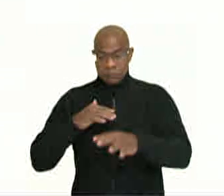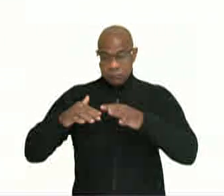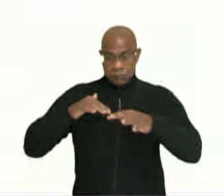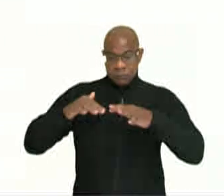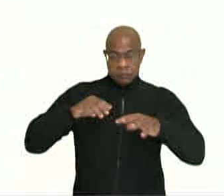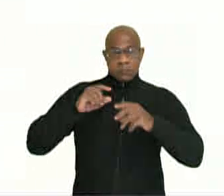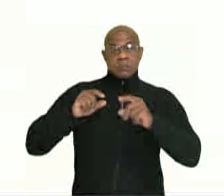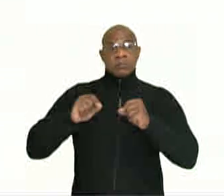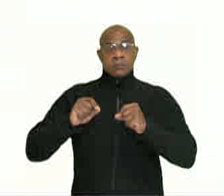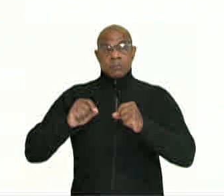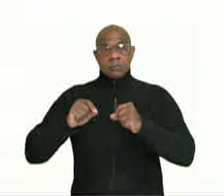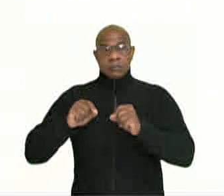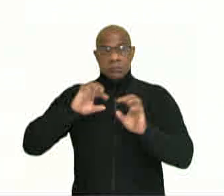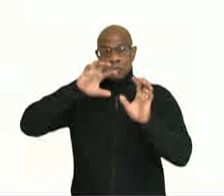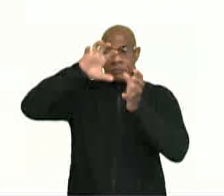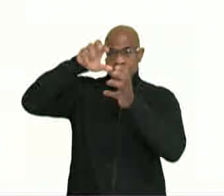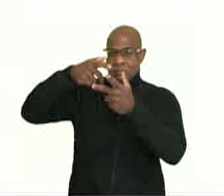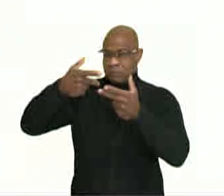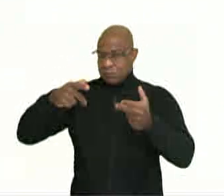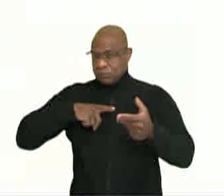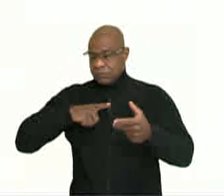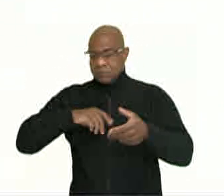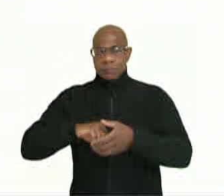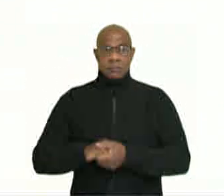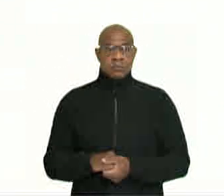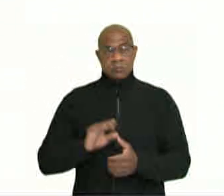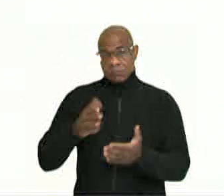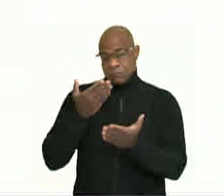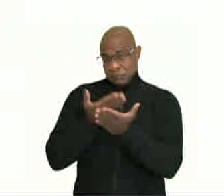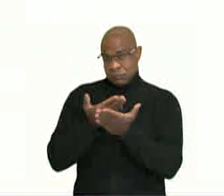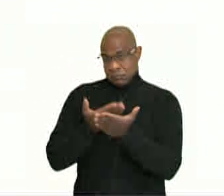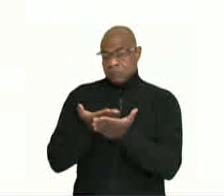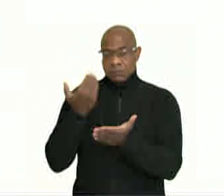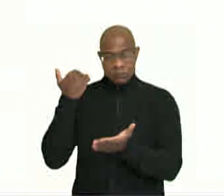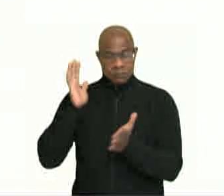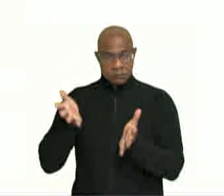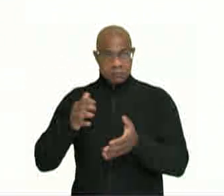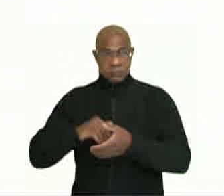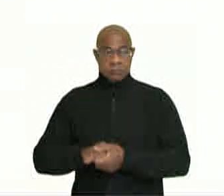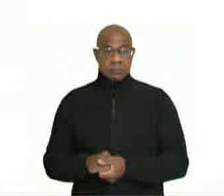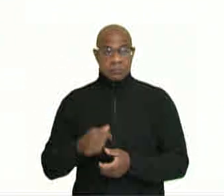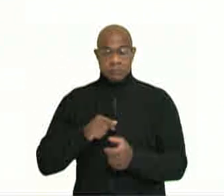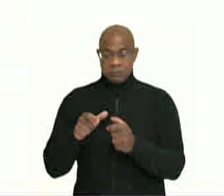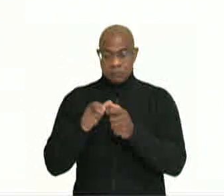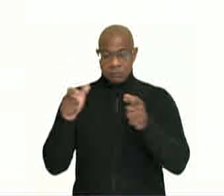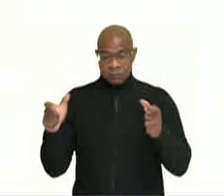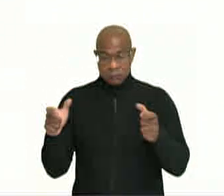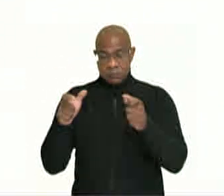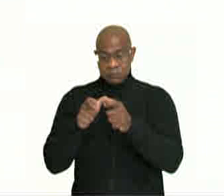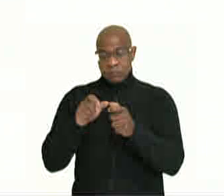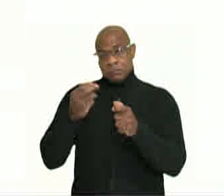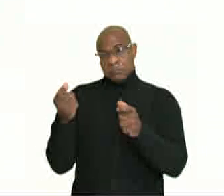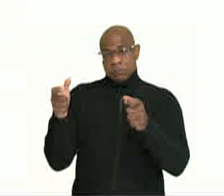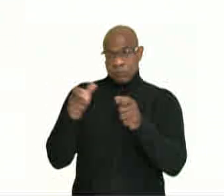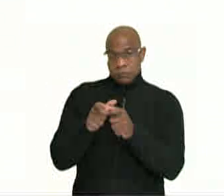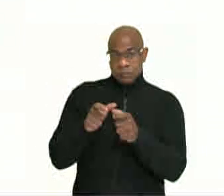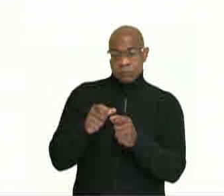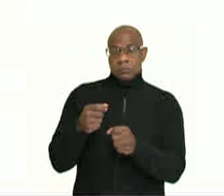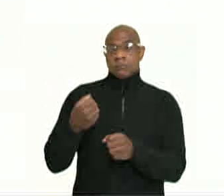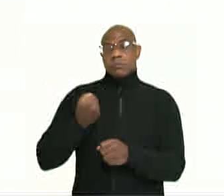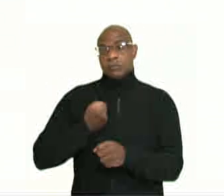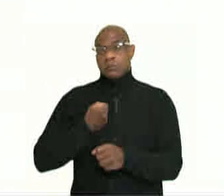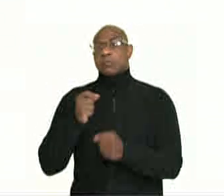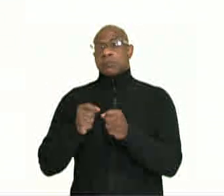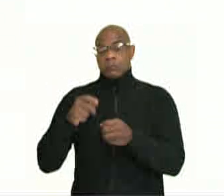fissão ou fusão, que já estudamos em outras aulas. Quando aumentamos ou diminuímos o número de prótons, estamos formando